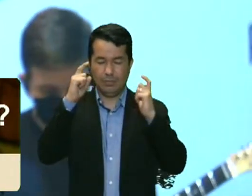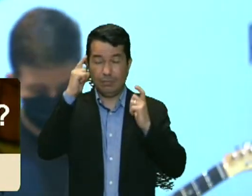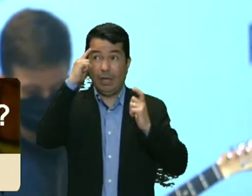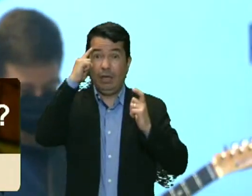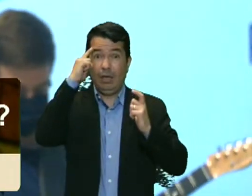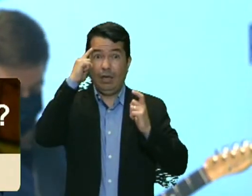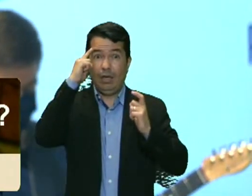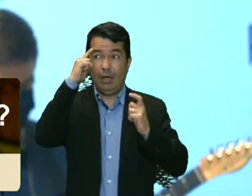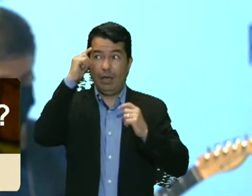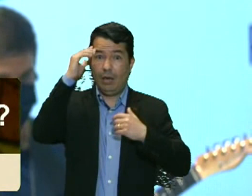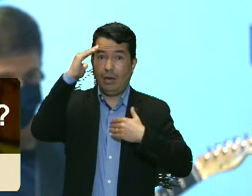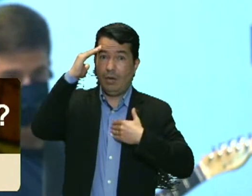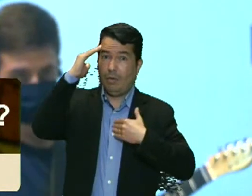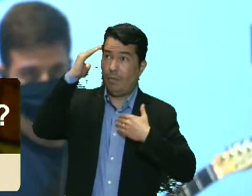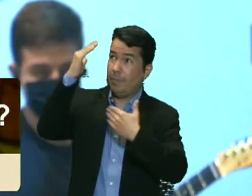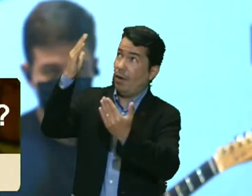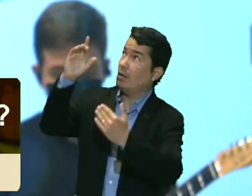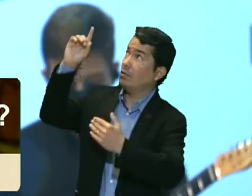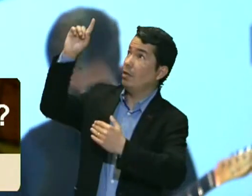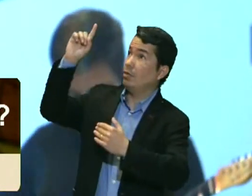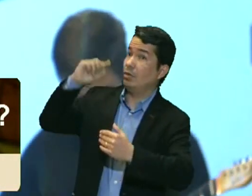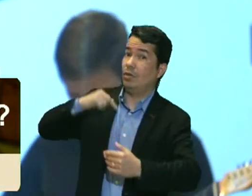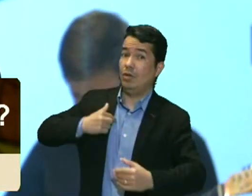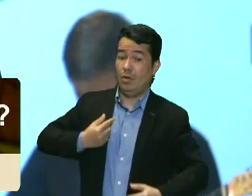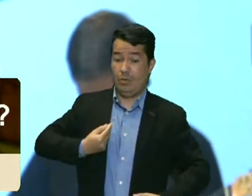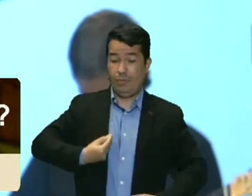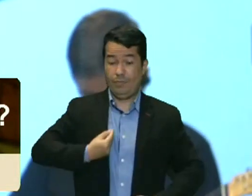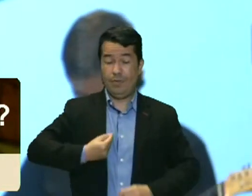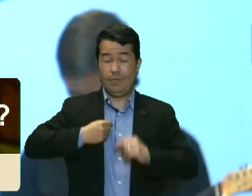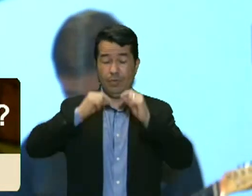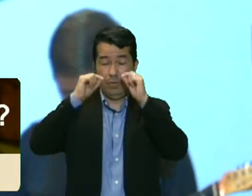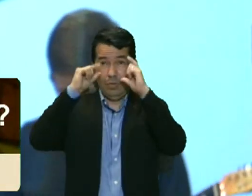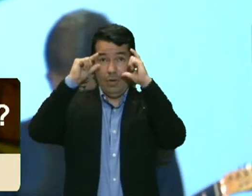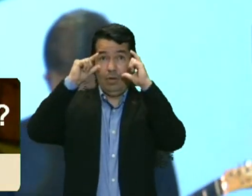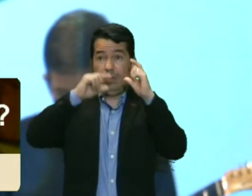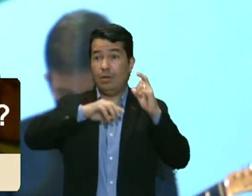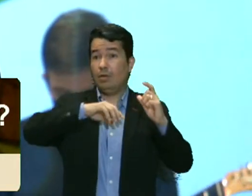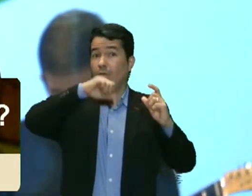obrigado, porque as suas misericórdias já se renovaram por mim nessa manhã.